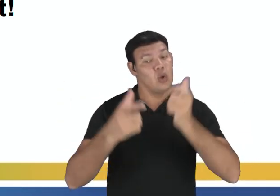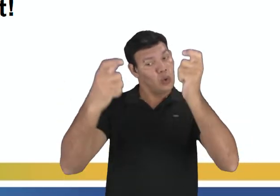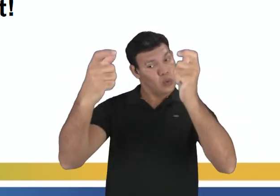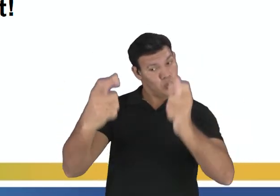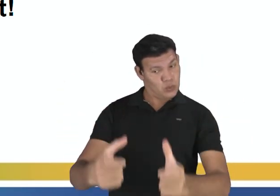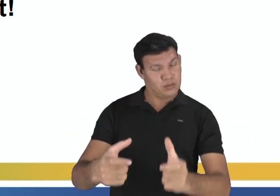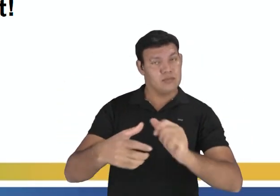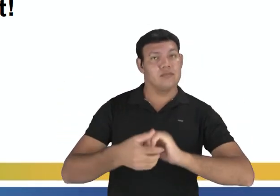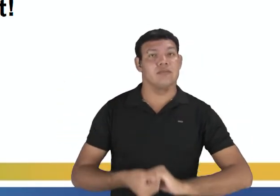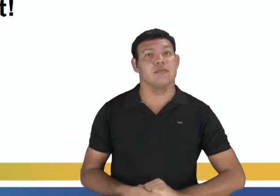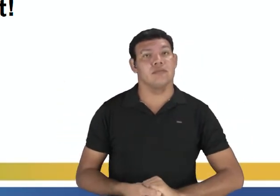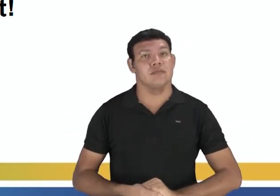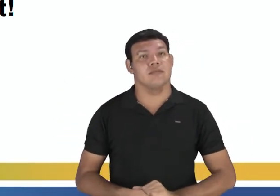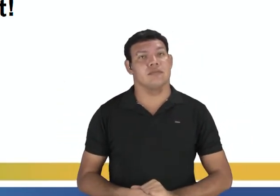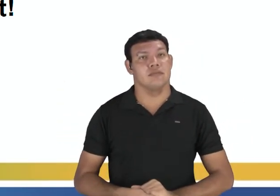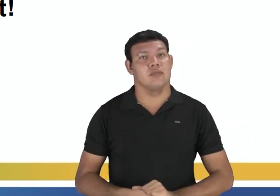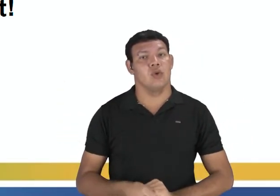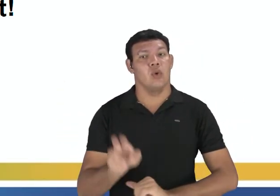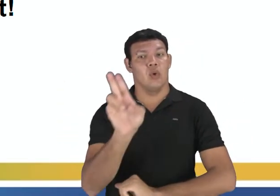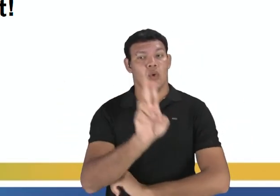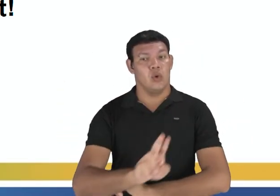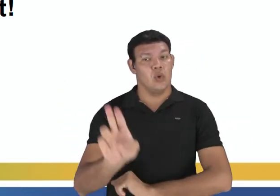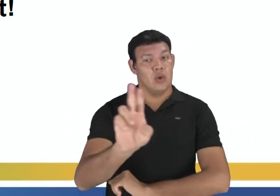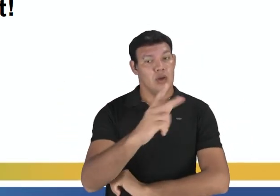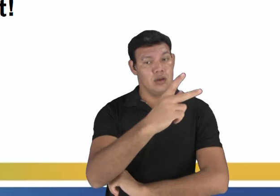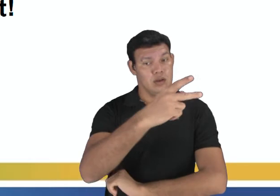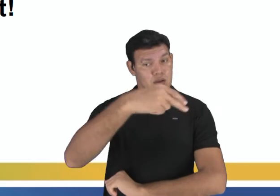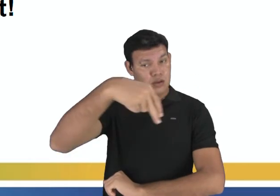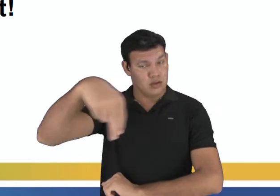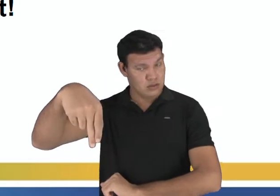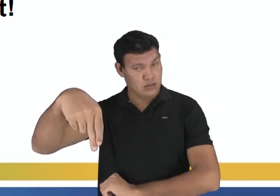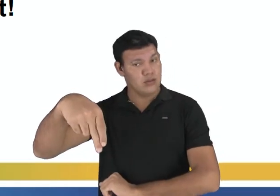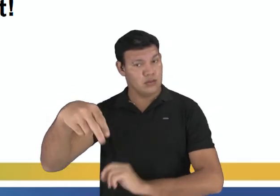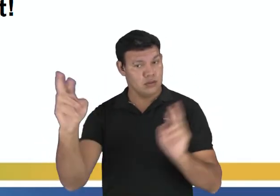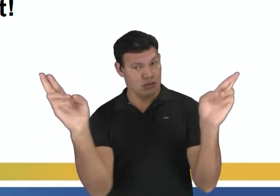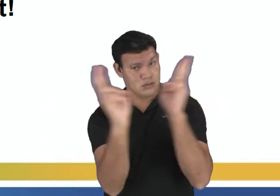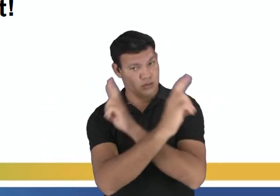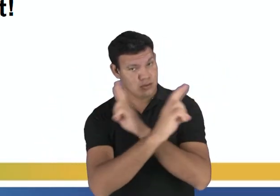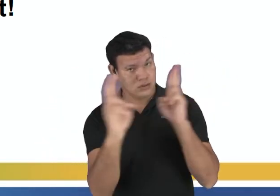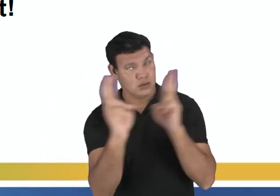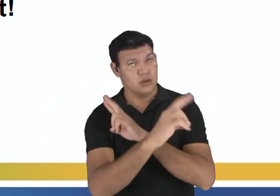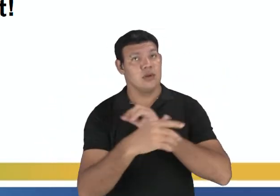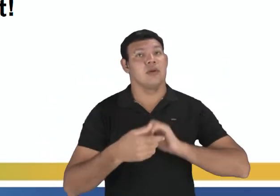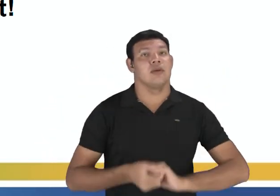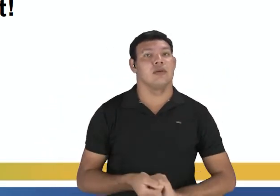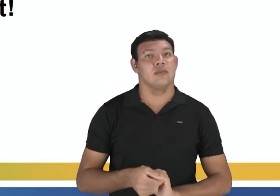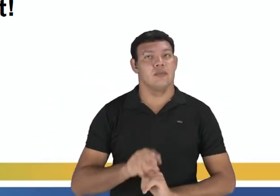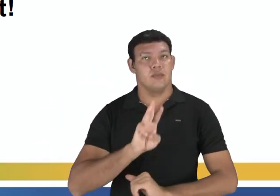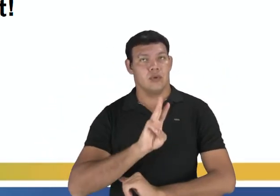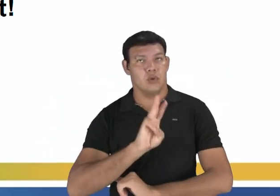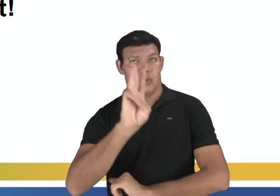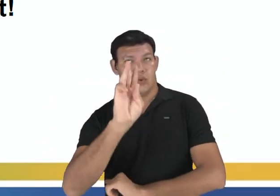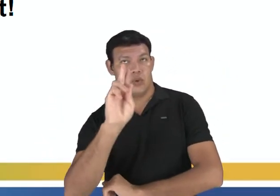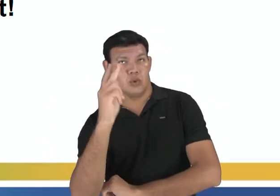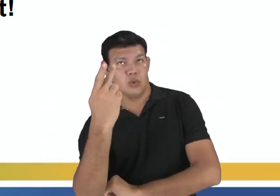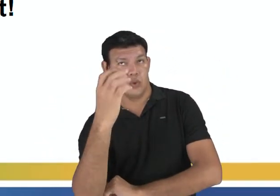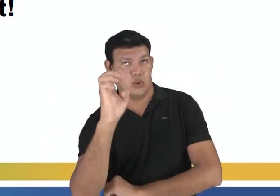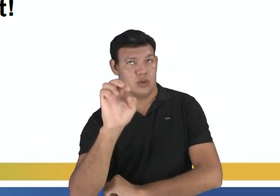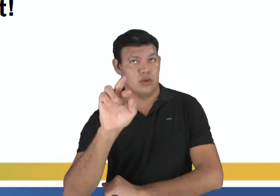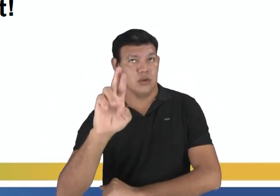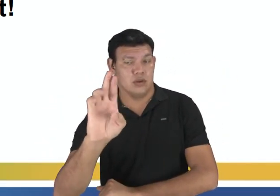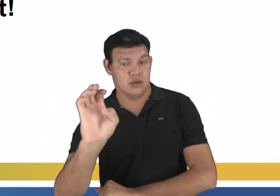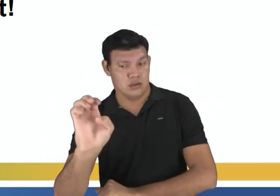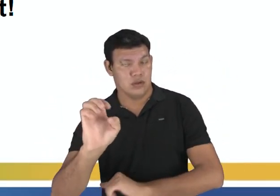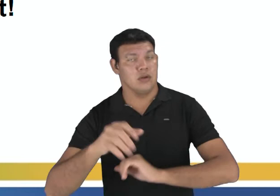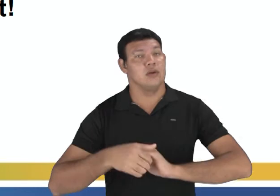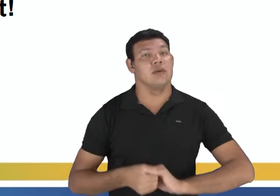né? Então, você vai usar o pronome relativo where. Aí ele está como pronome relativo. Então, podem